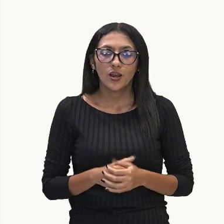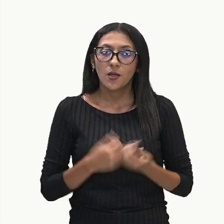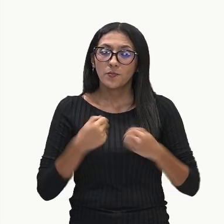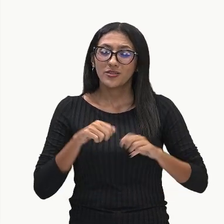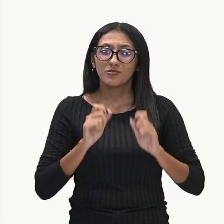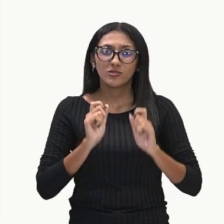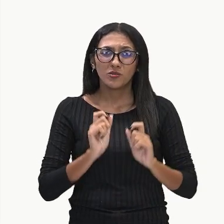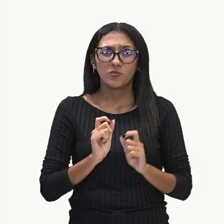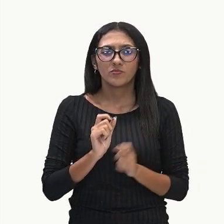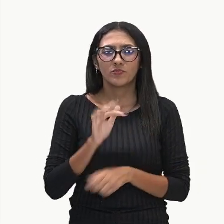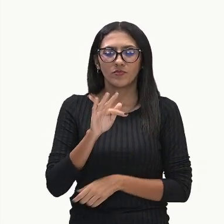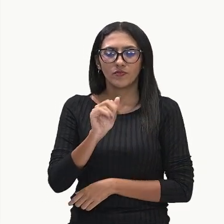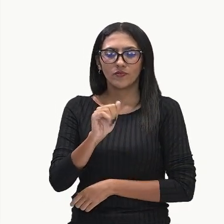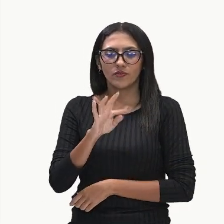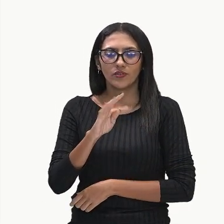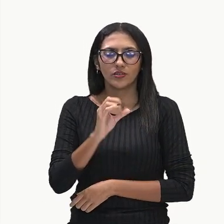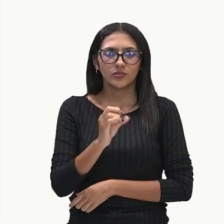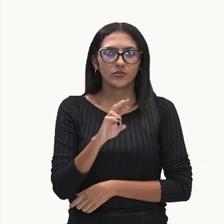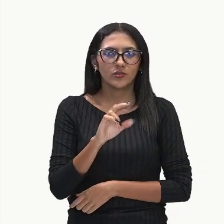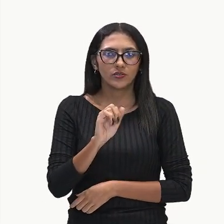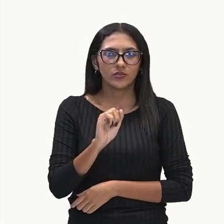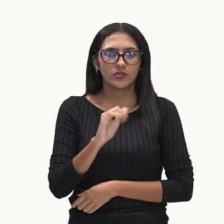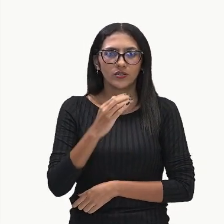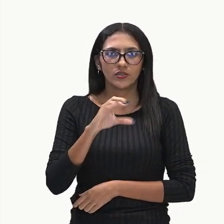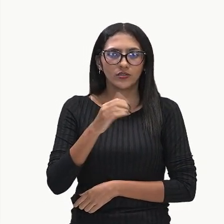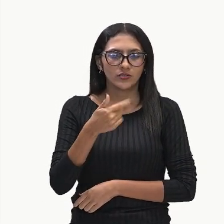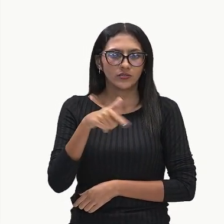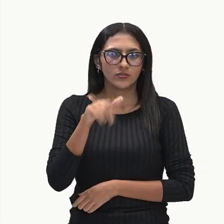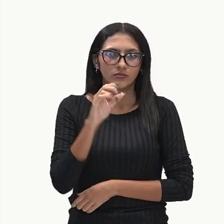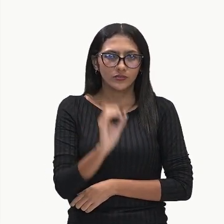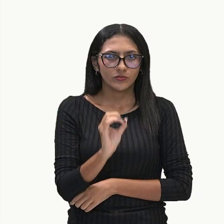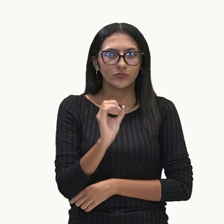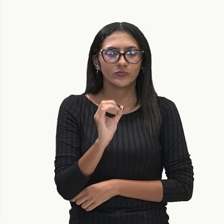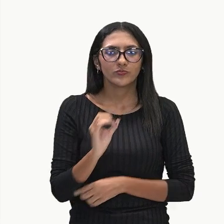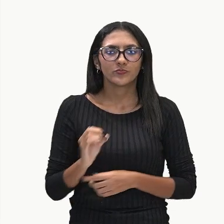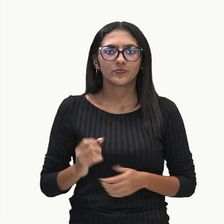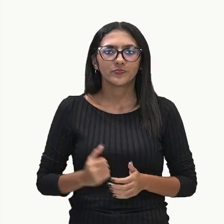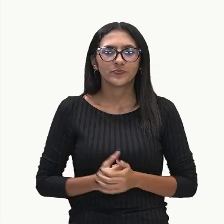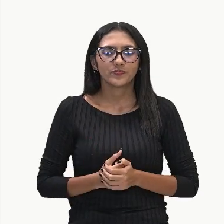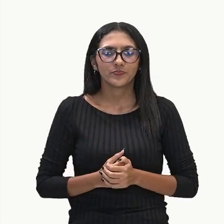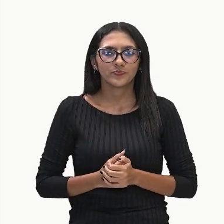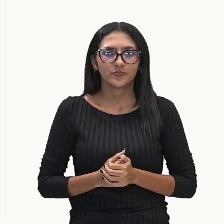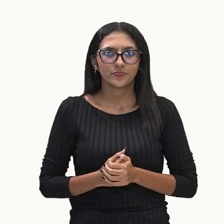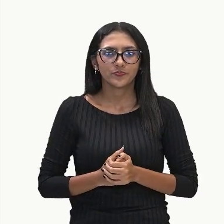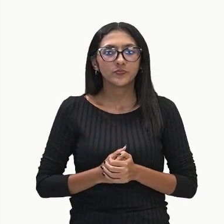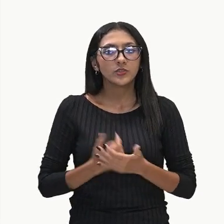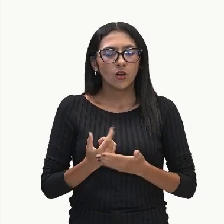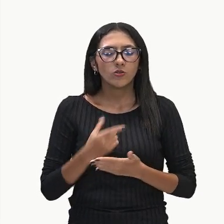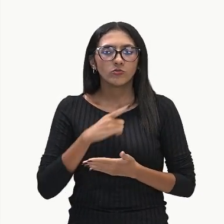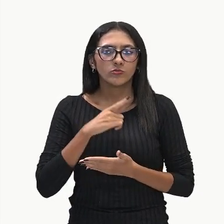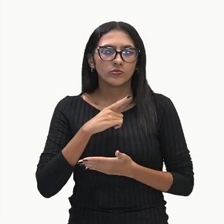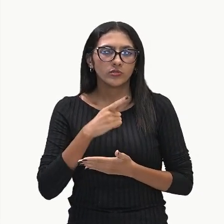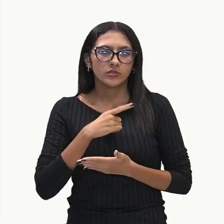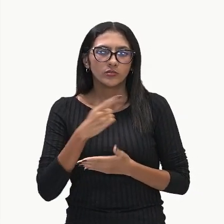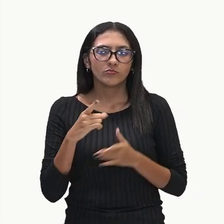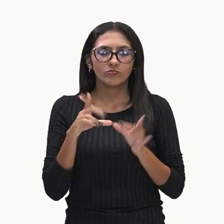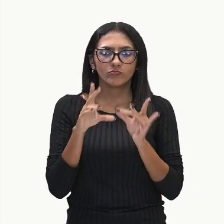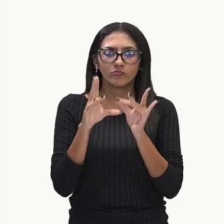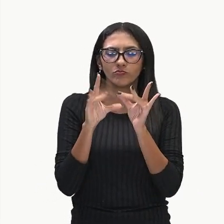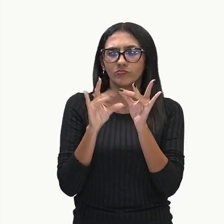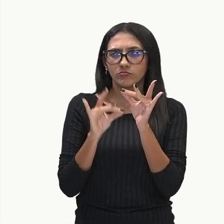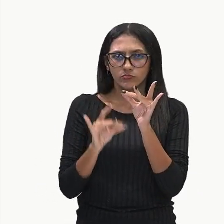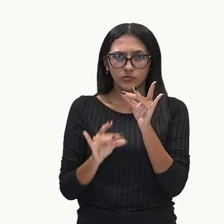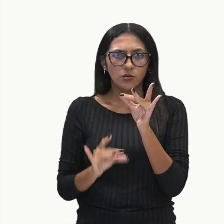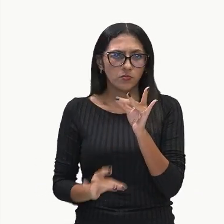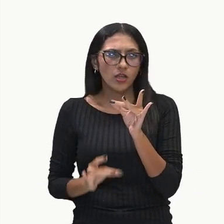A fatoração. Então, aqui nós vamos ter aí um passo, né? Vamos ter aí, explorar mais